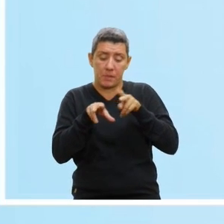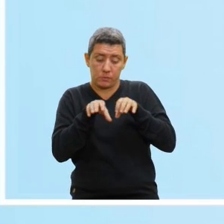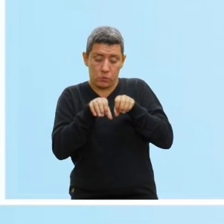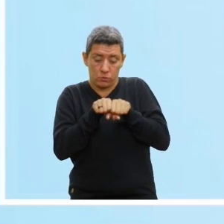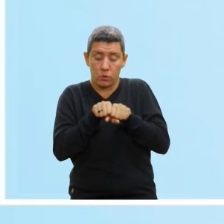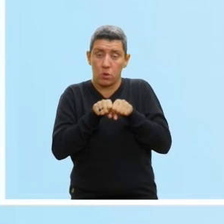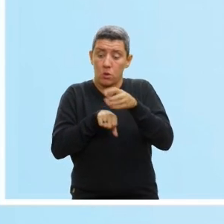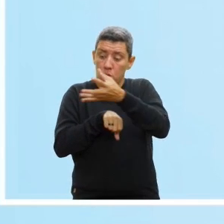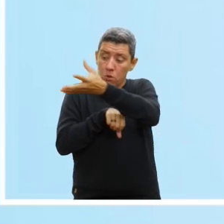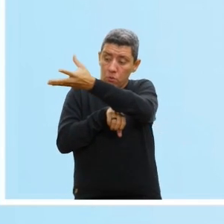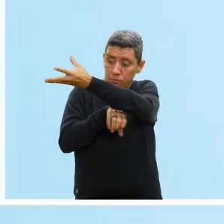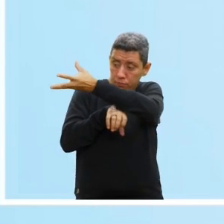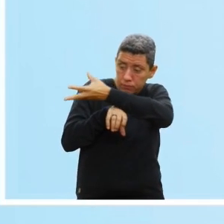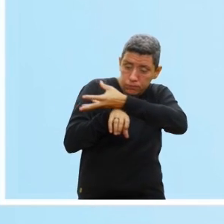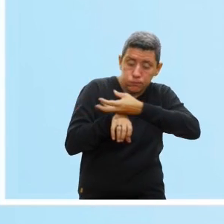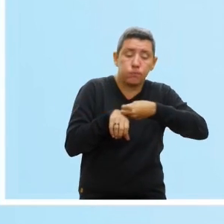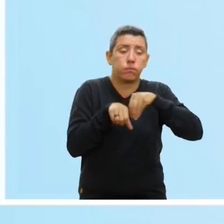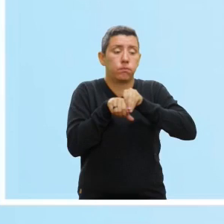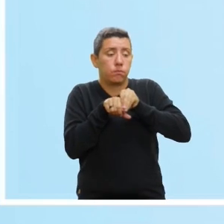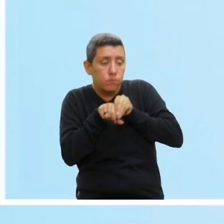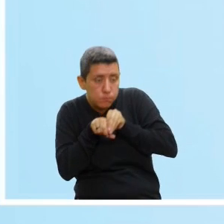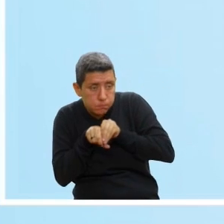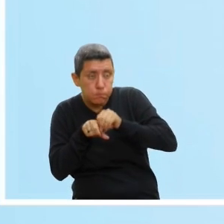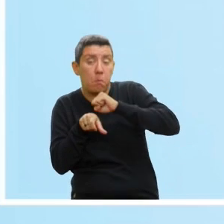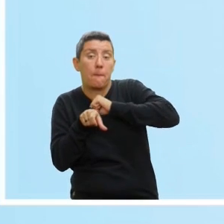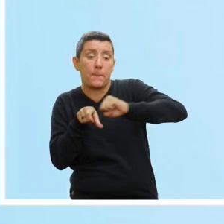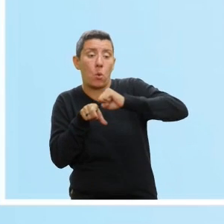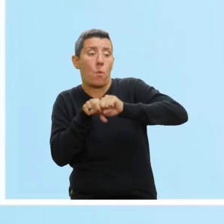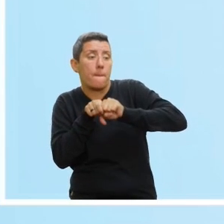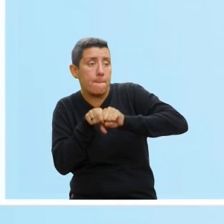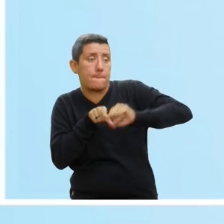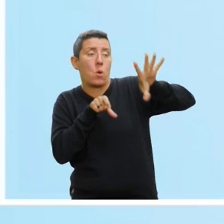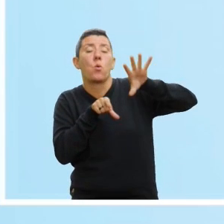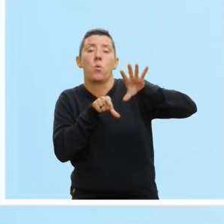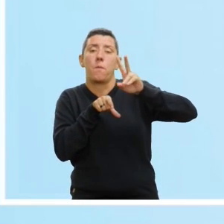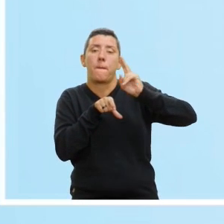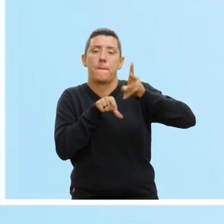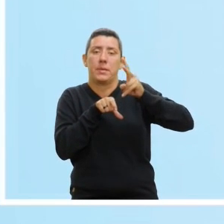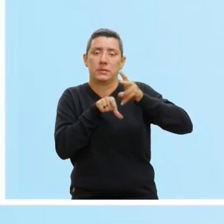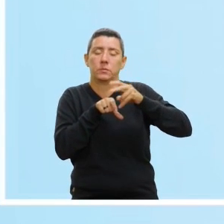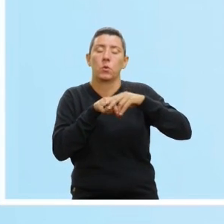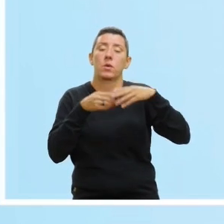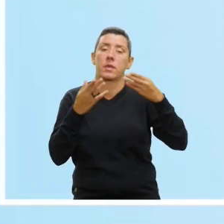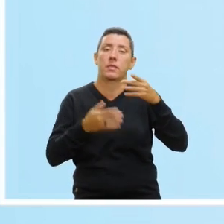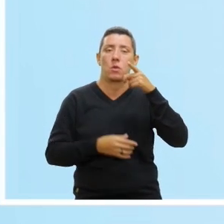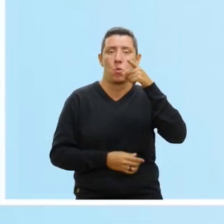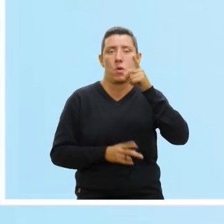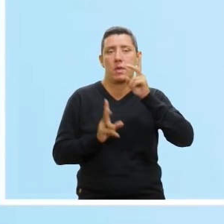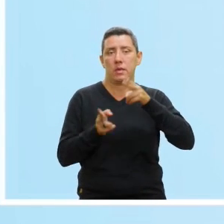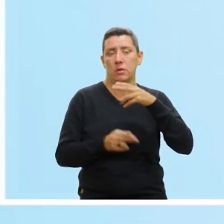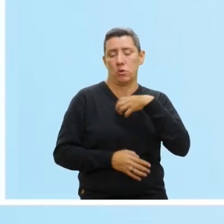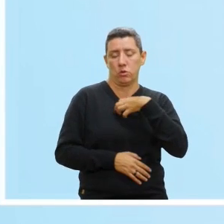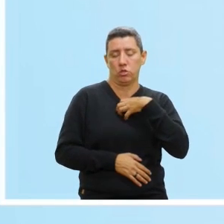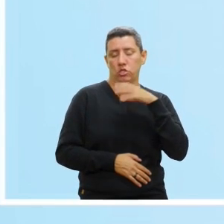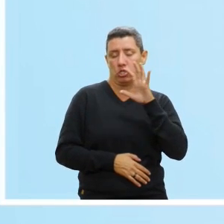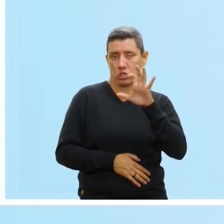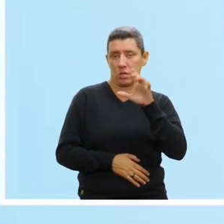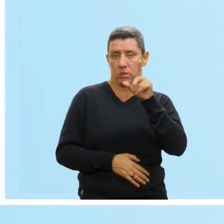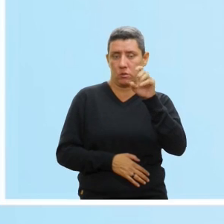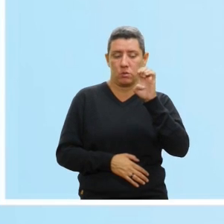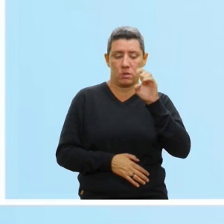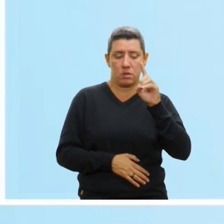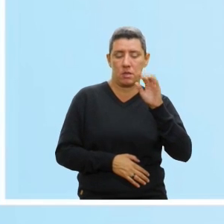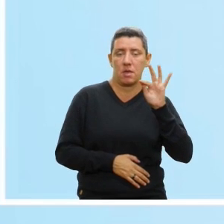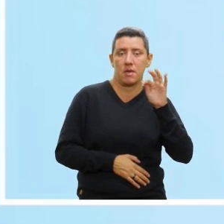eles resulta numa amplificação desse sinal que estava entrando. Então, o EDFA ele faz isso, tá? Em cada